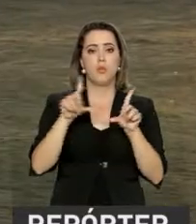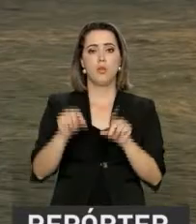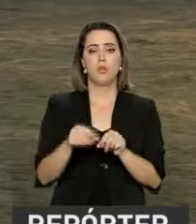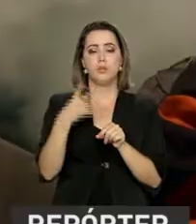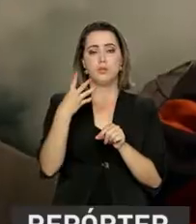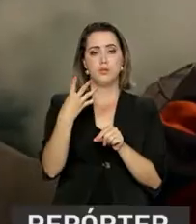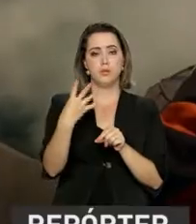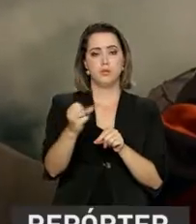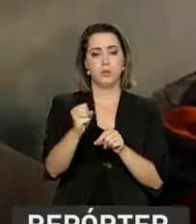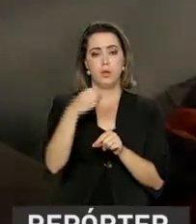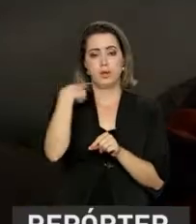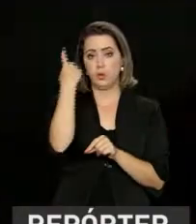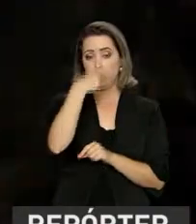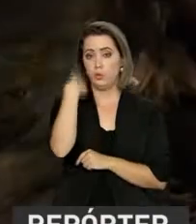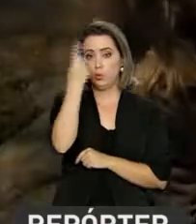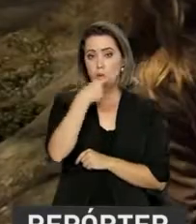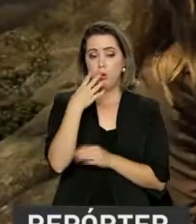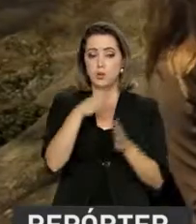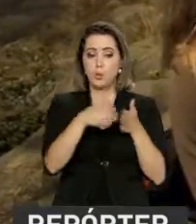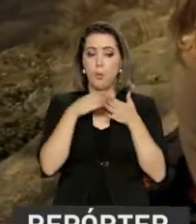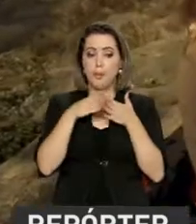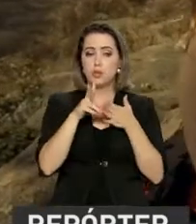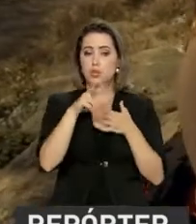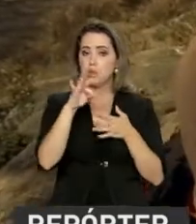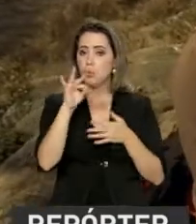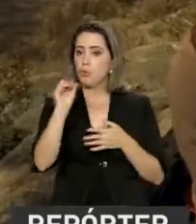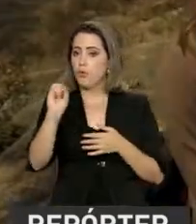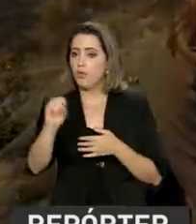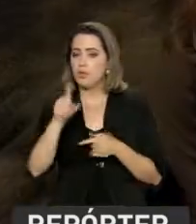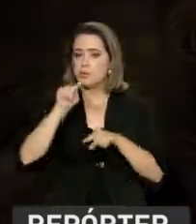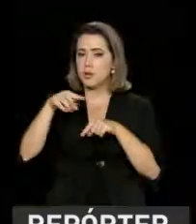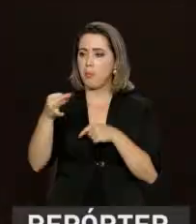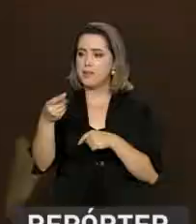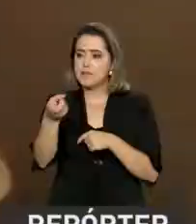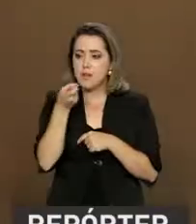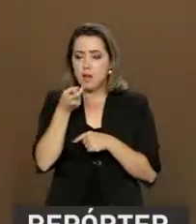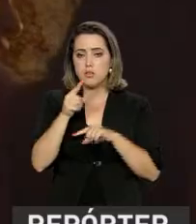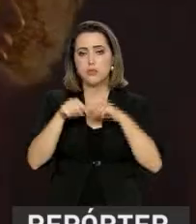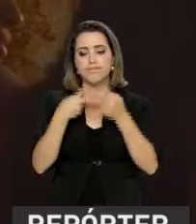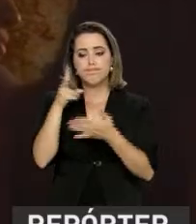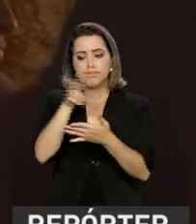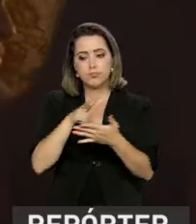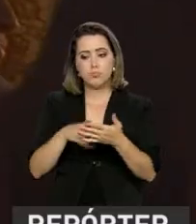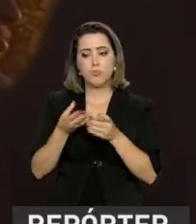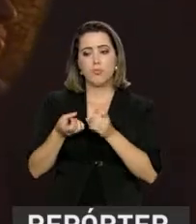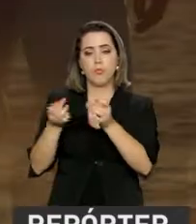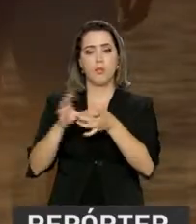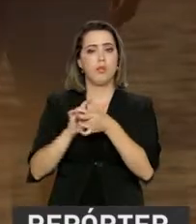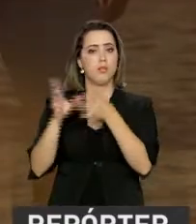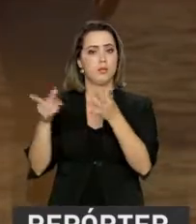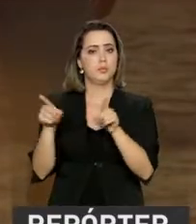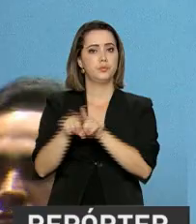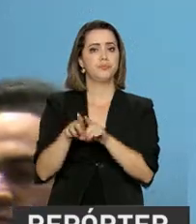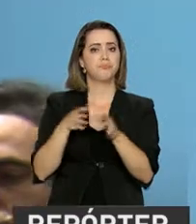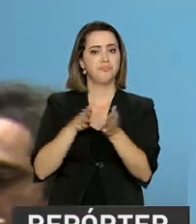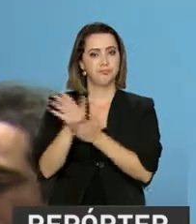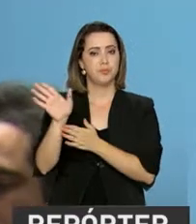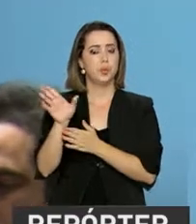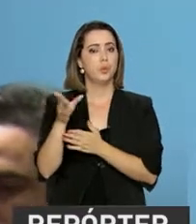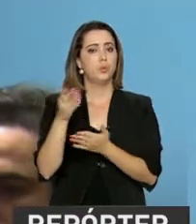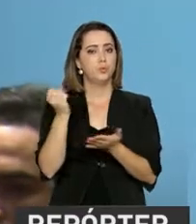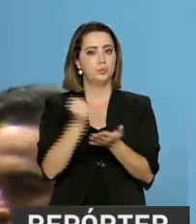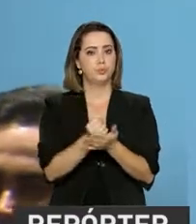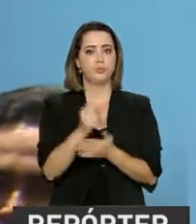para 48 horas o prazo de solicitação, pagamento de taxas, análise, concessão e emissão.